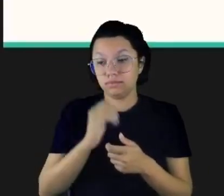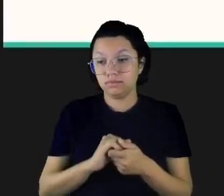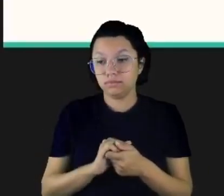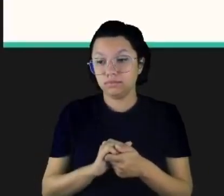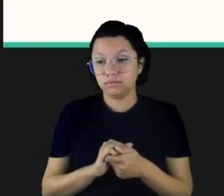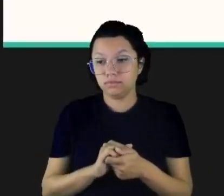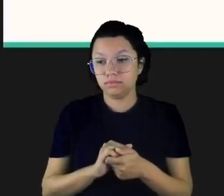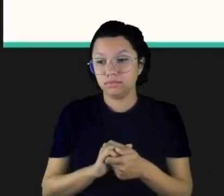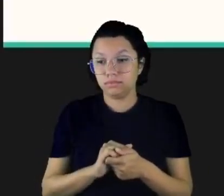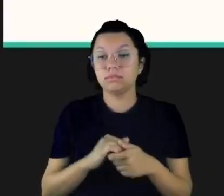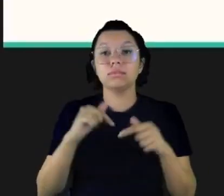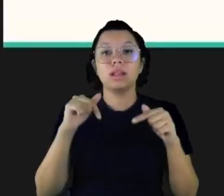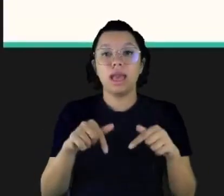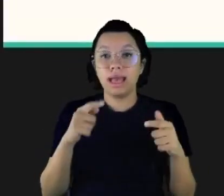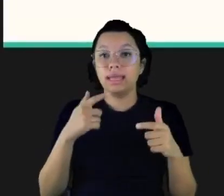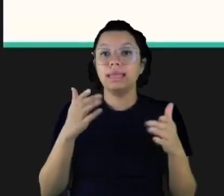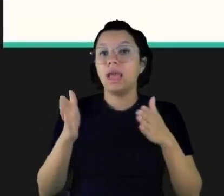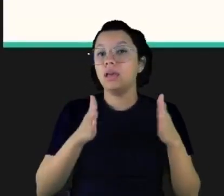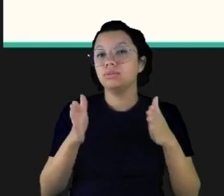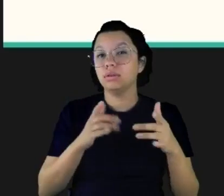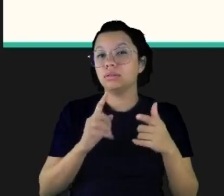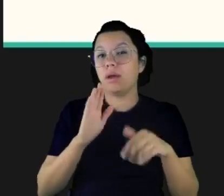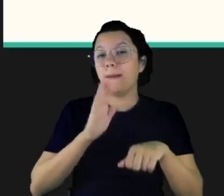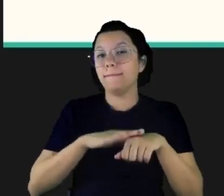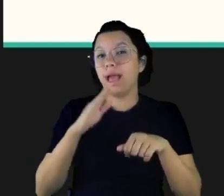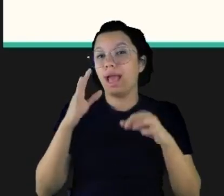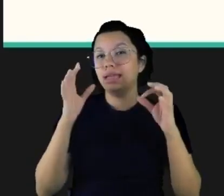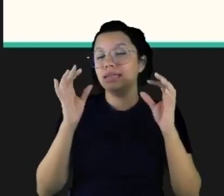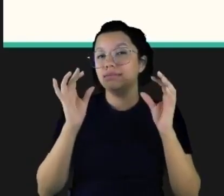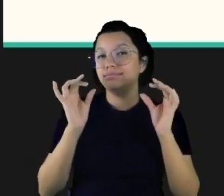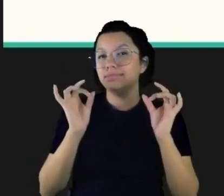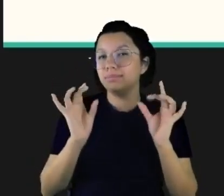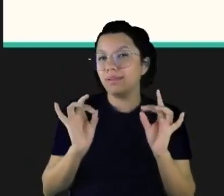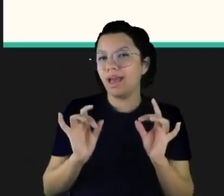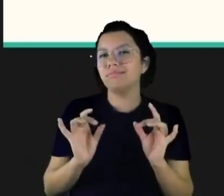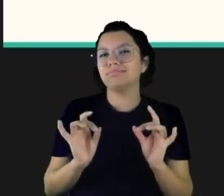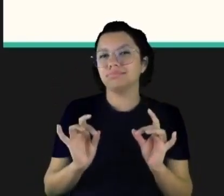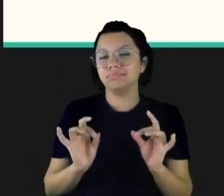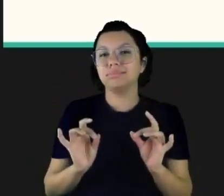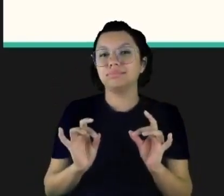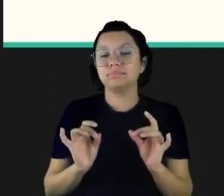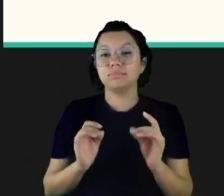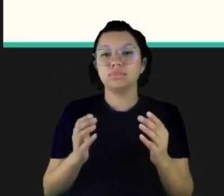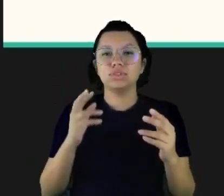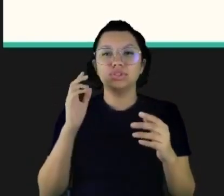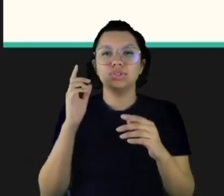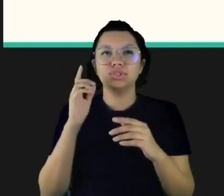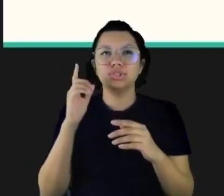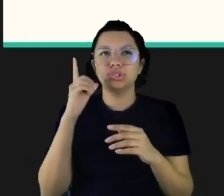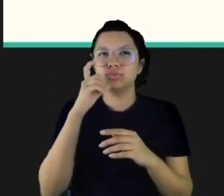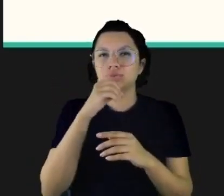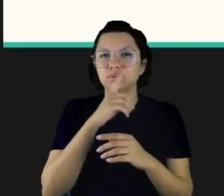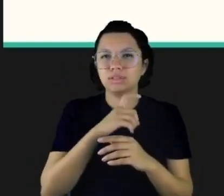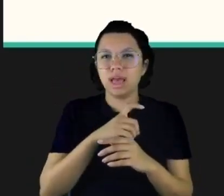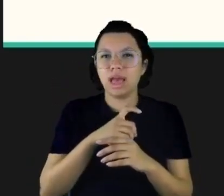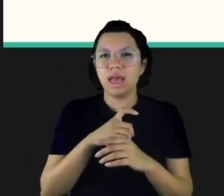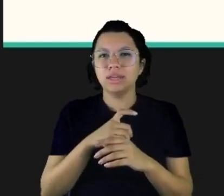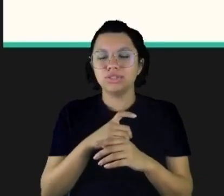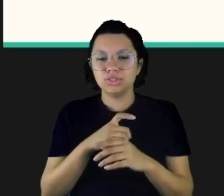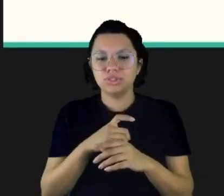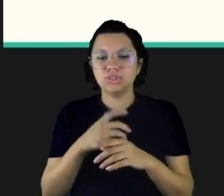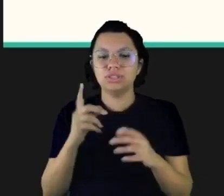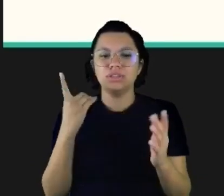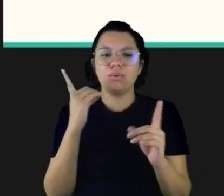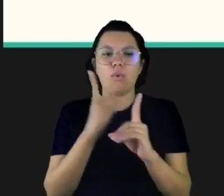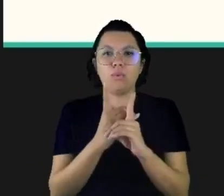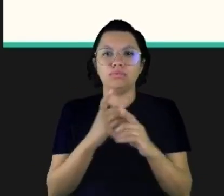Aqui a situação já é mais delicada. Dificuldade de localização espacial, então eles se perdem.